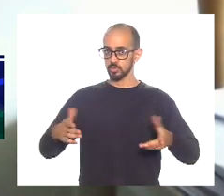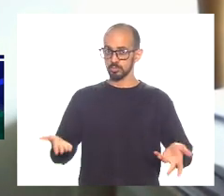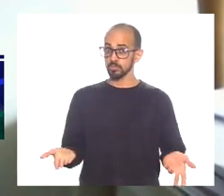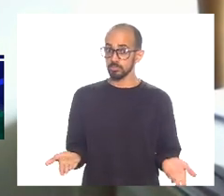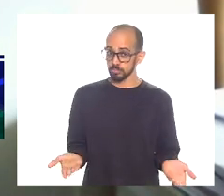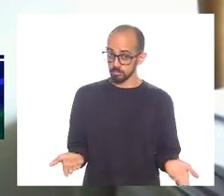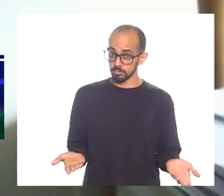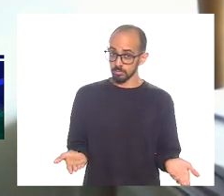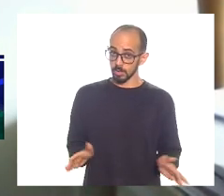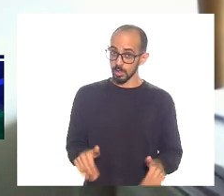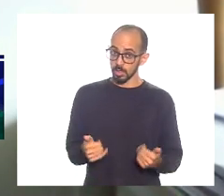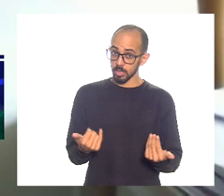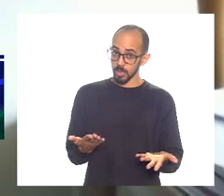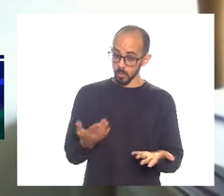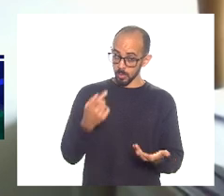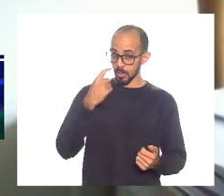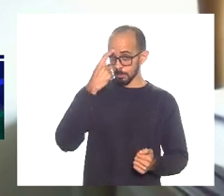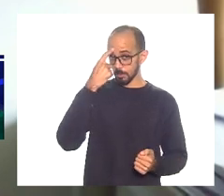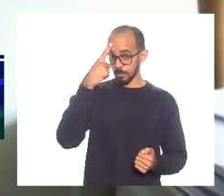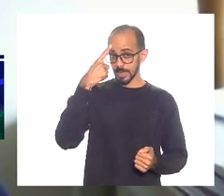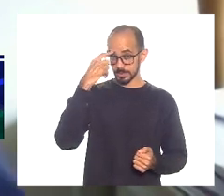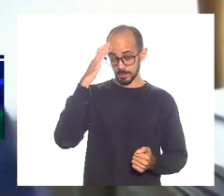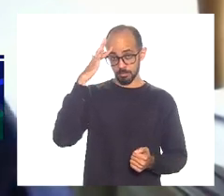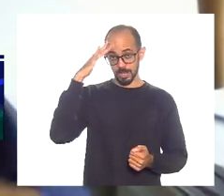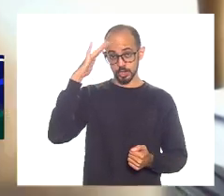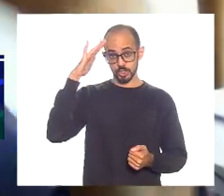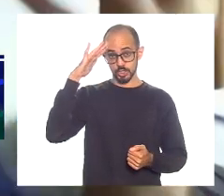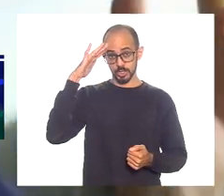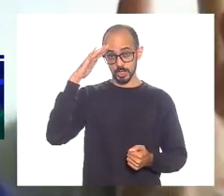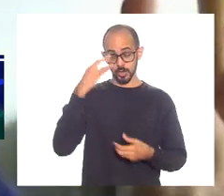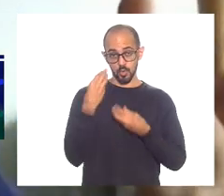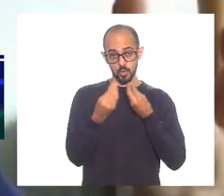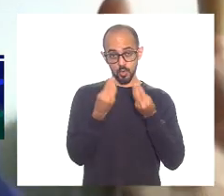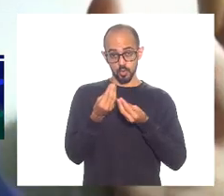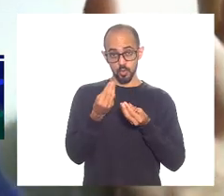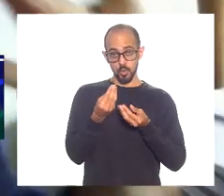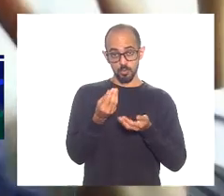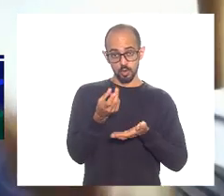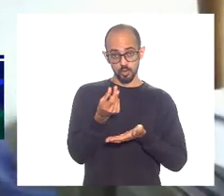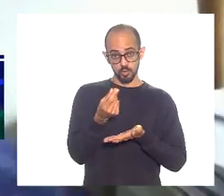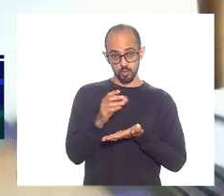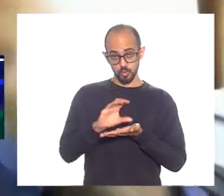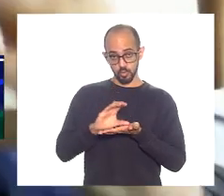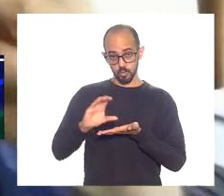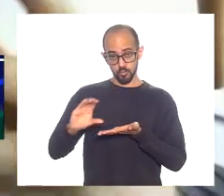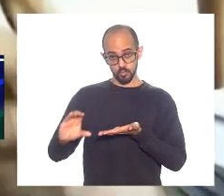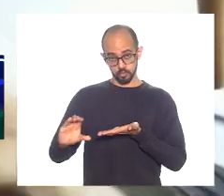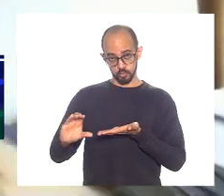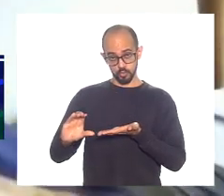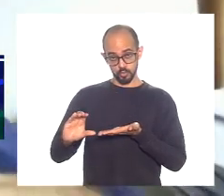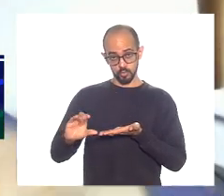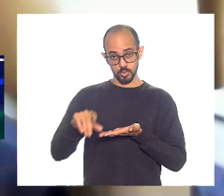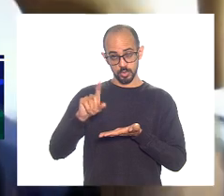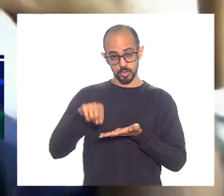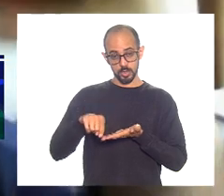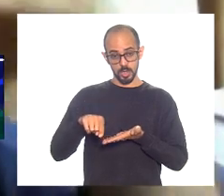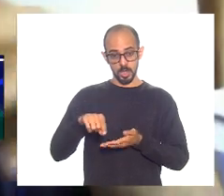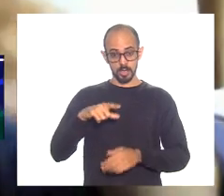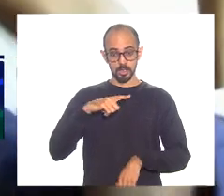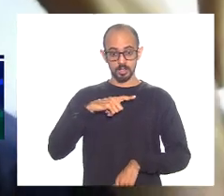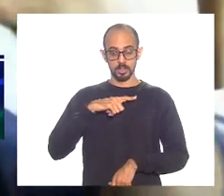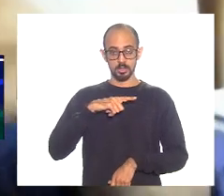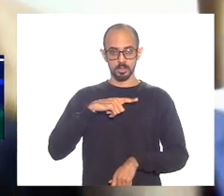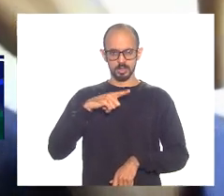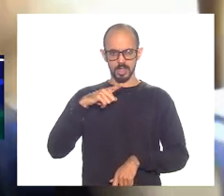Então, imagino, deputada Marta Rocha, como é que um fundo que é composto de cabeças